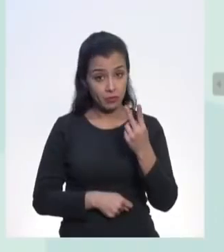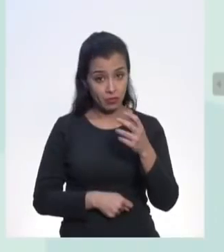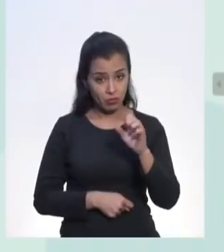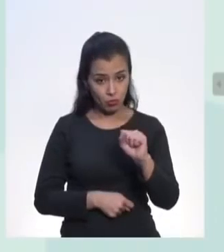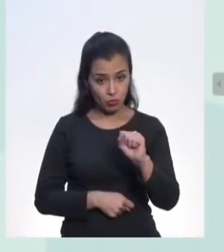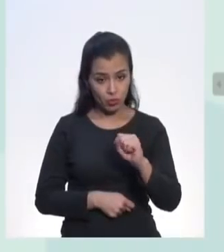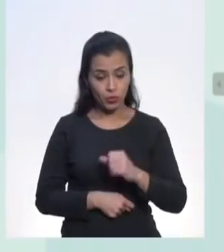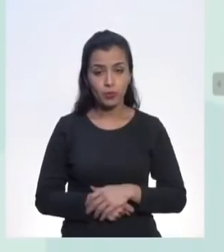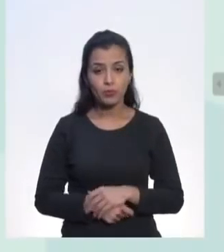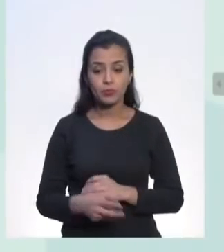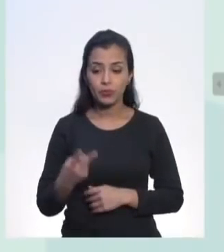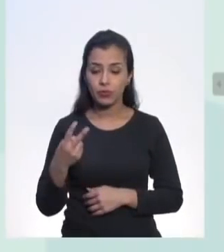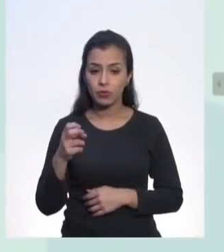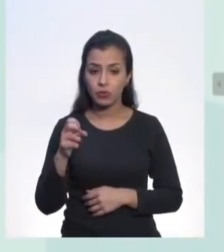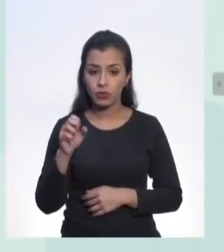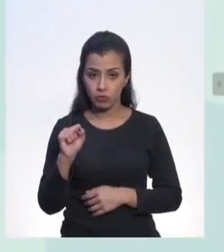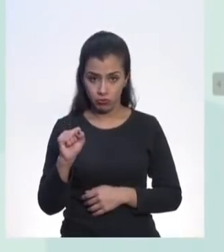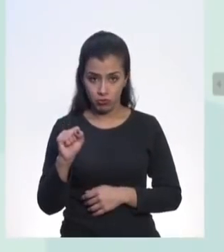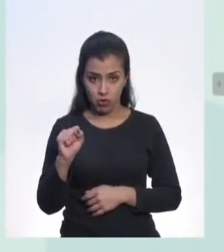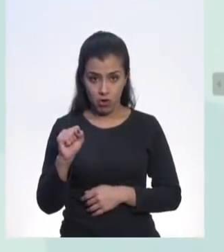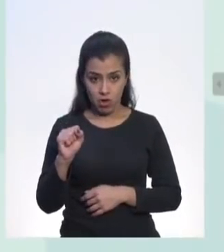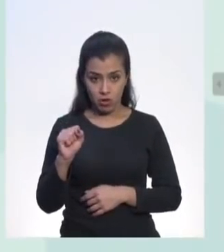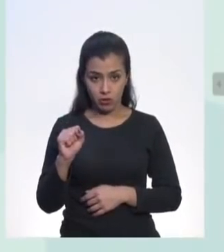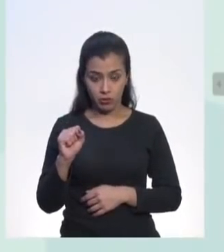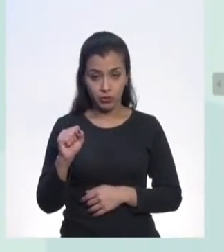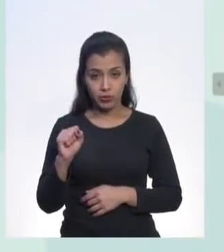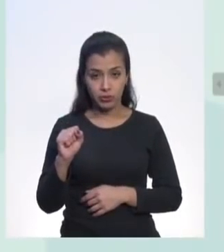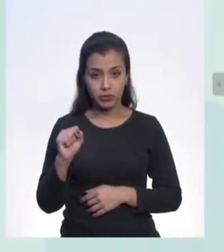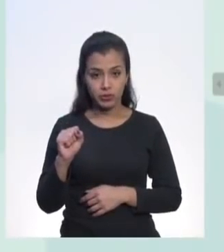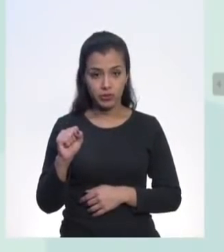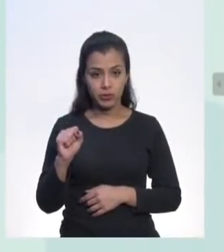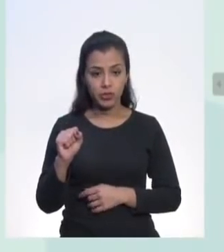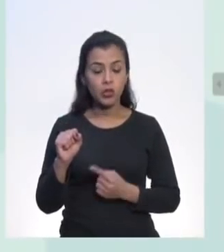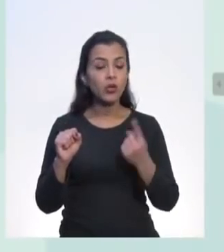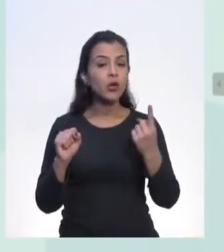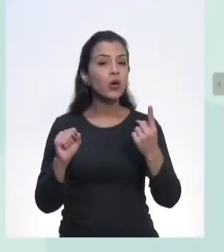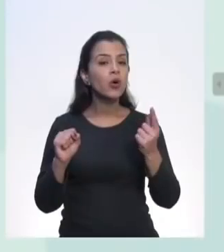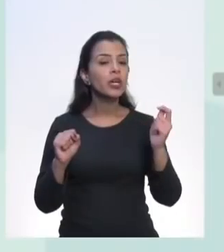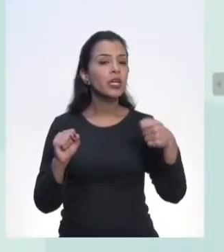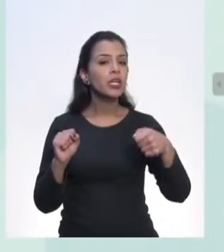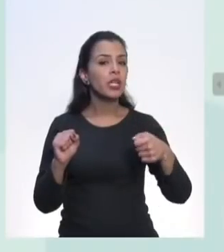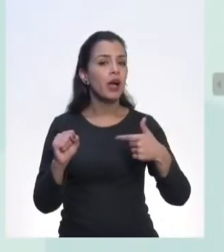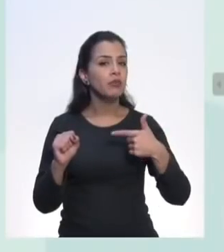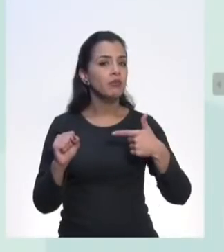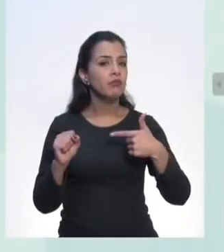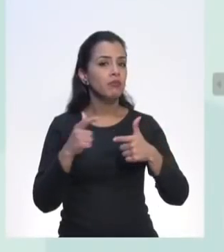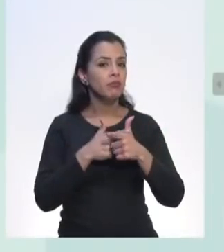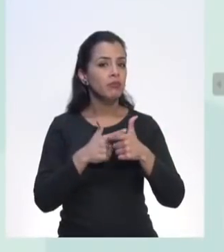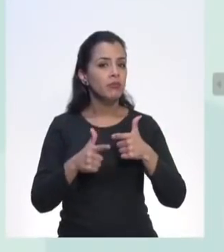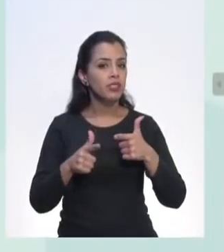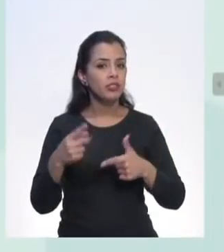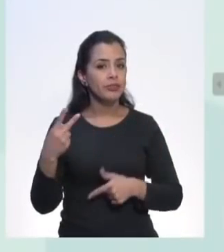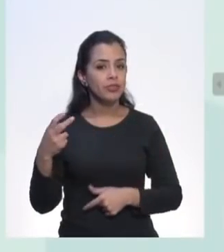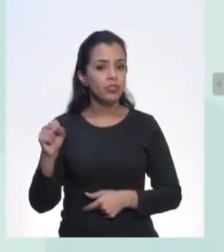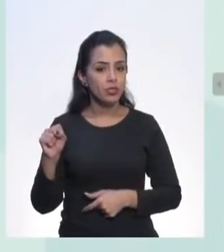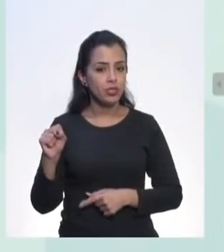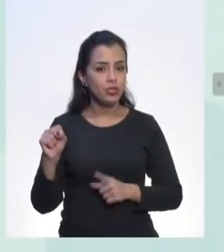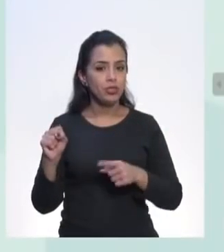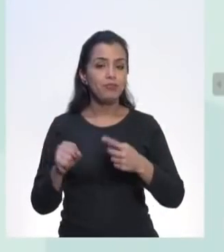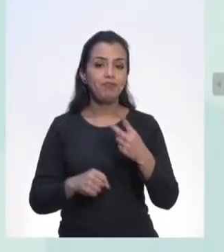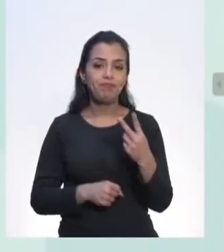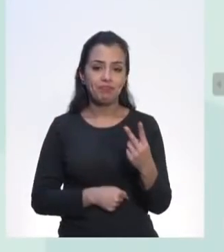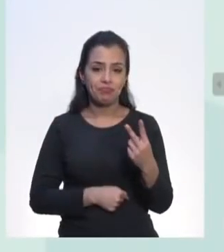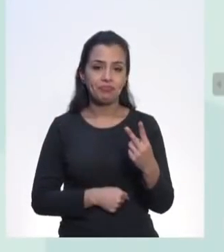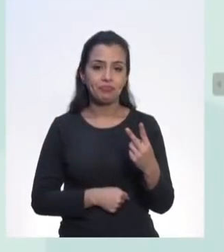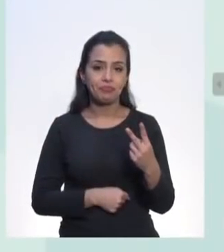28. Ótimo, 28 é par. Só tem um primo par, que é o 2. Então, vou dividir por 2